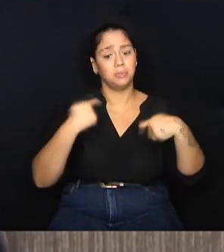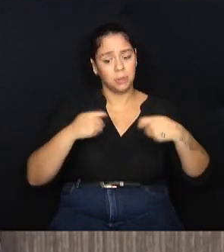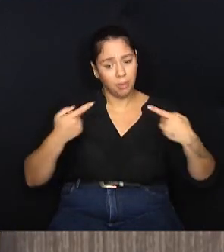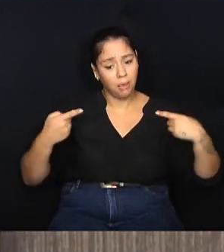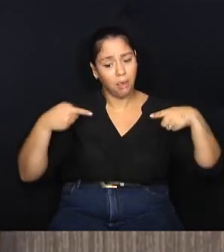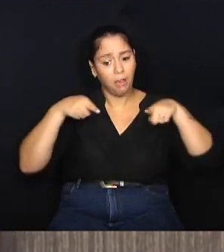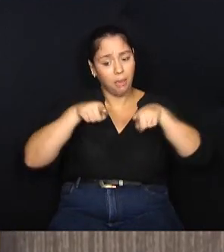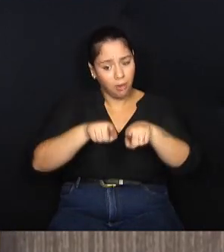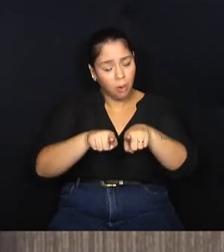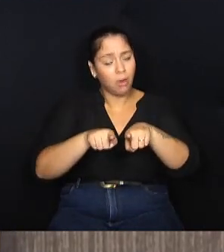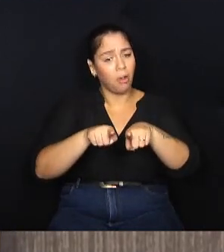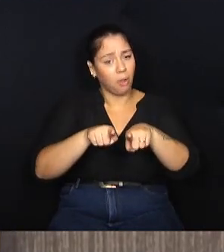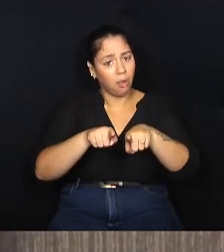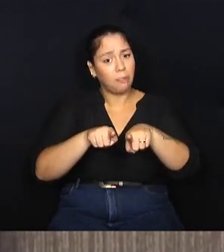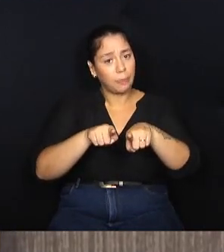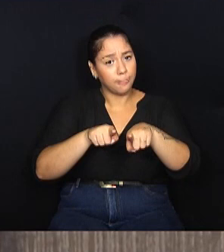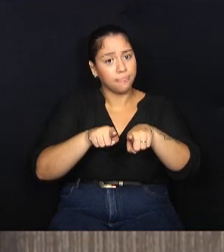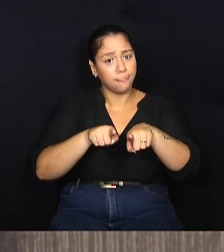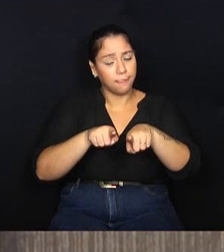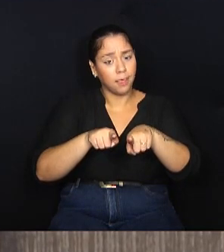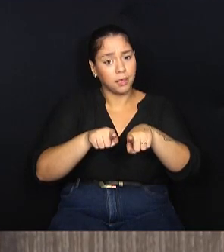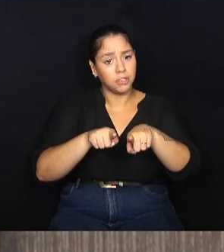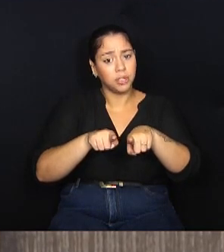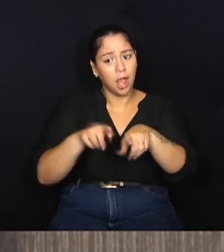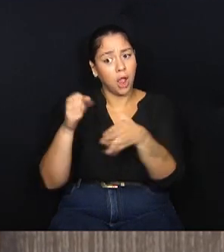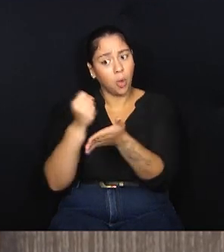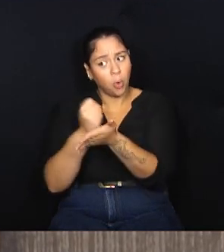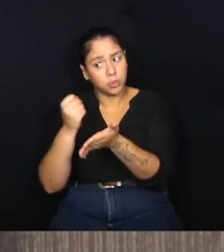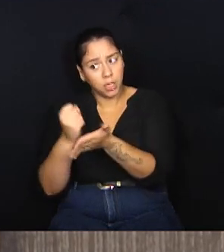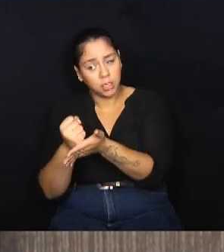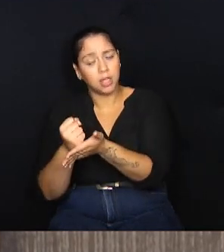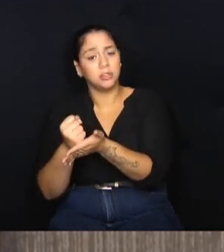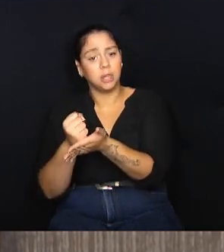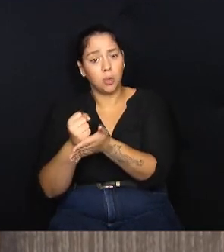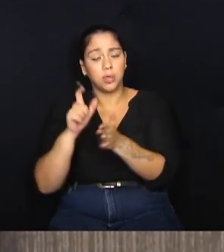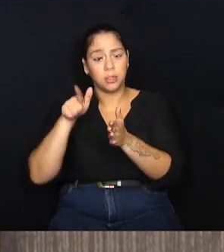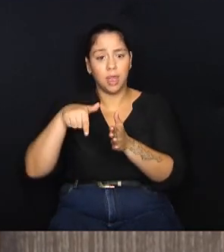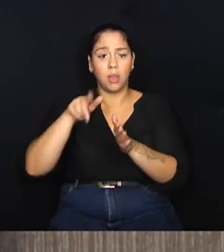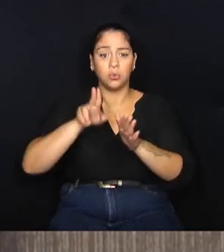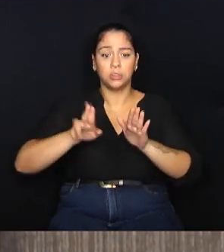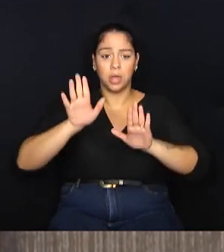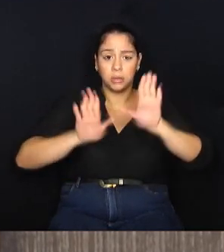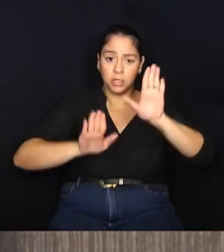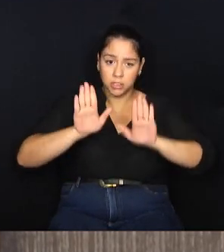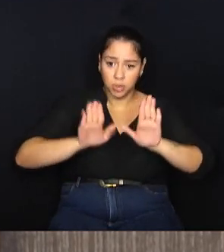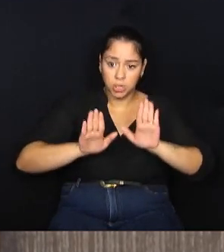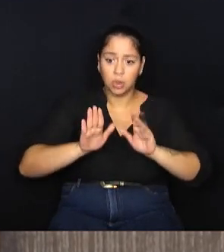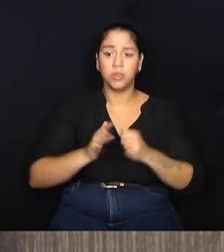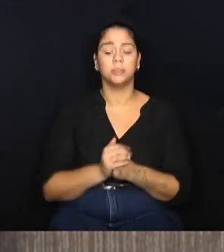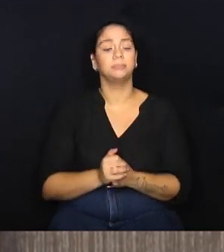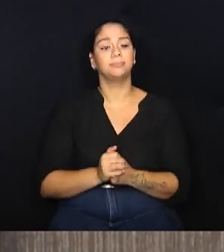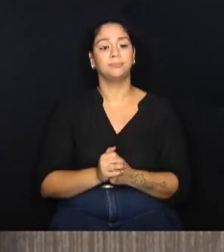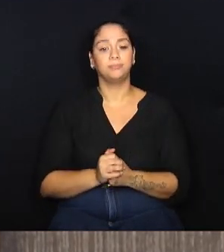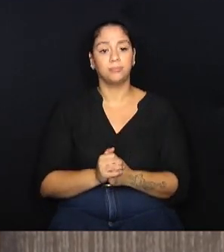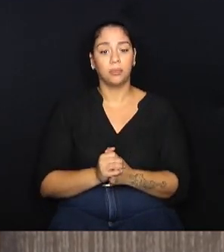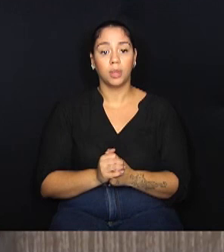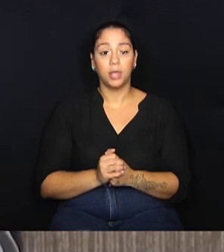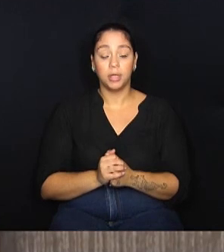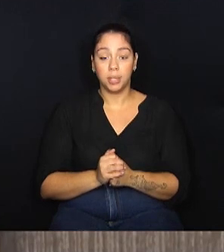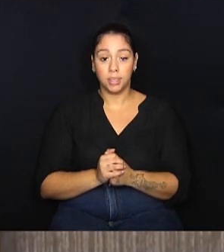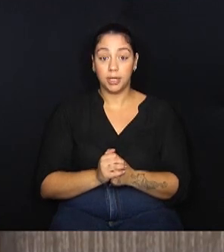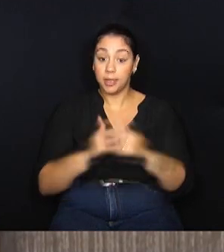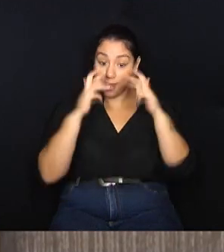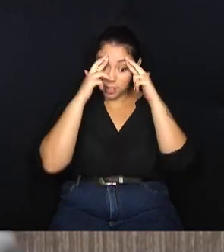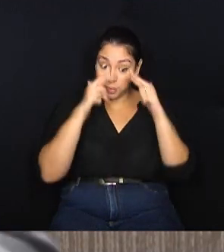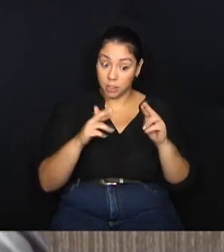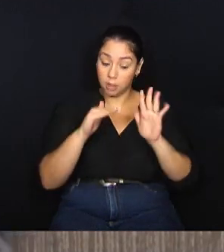né, unir essas contratações que são feitas através de licitações, obedecendo, obviamente, esses critérios